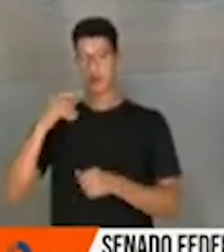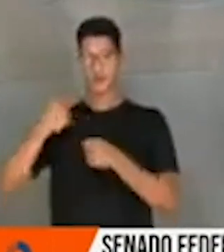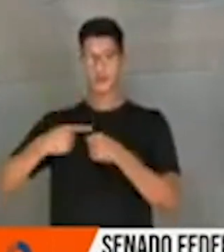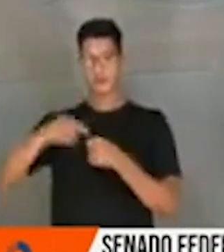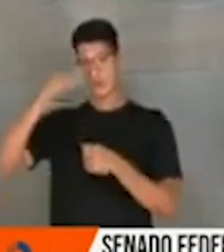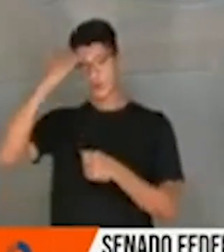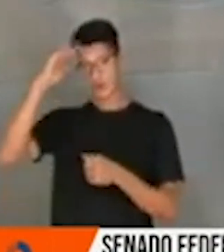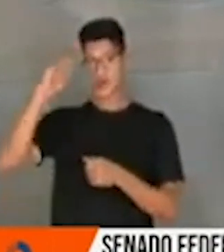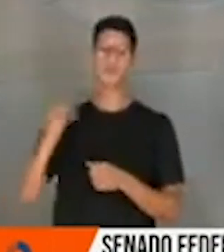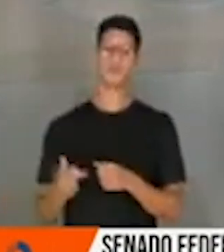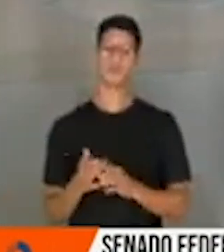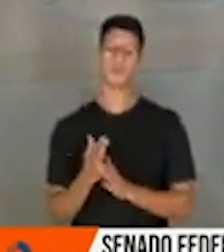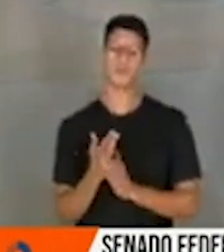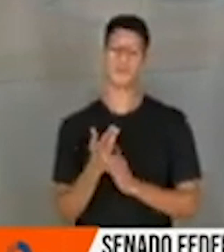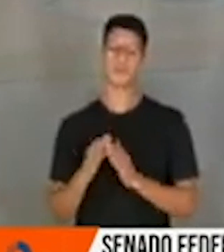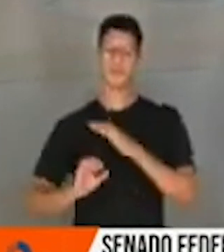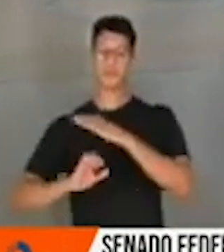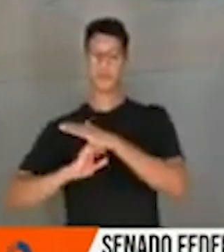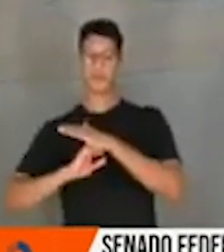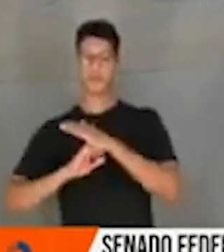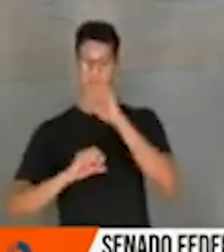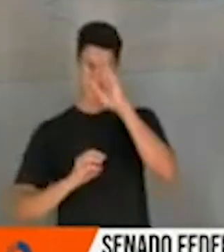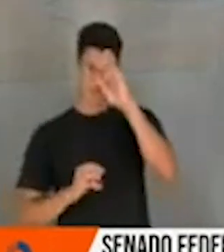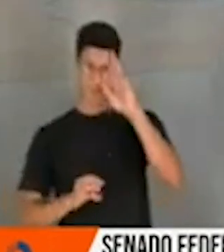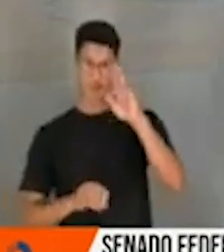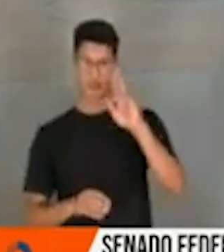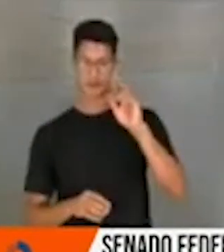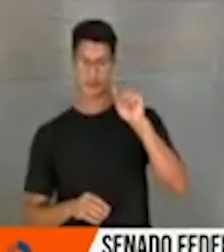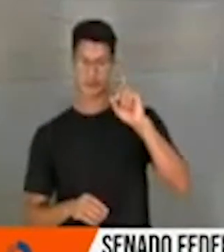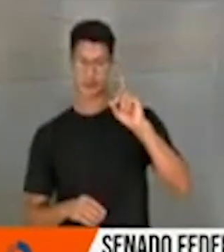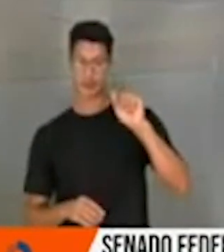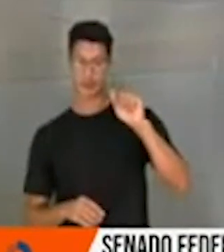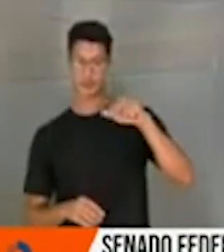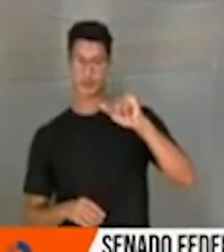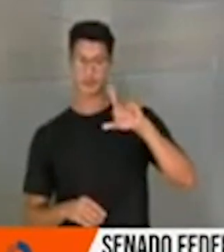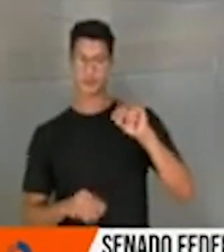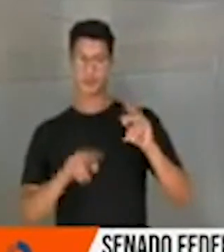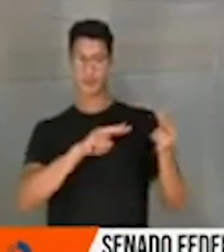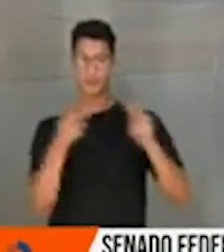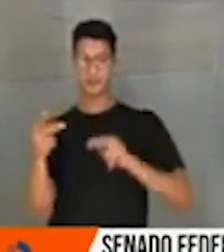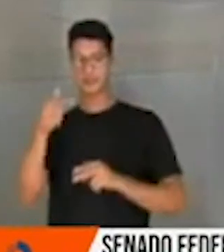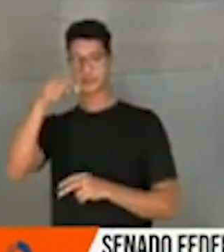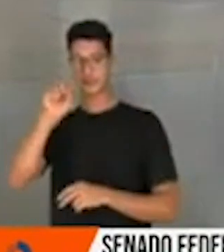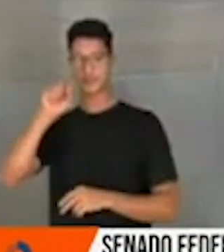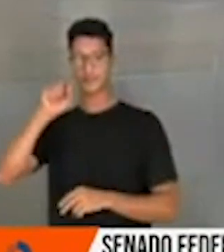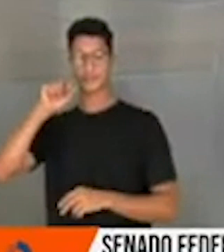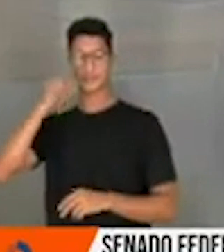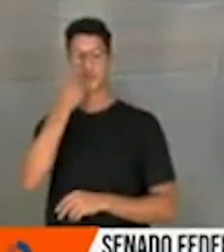de Curitiba. A empresa do senhor Danilo Trento transferiu